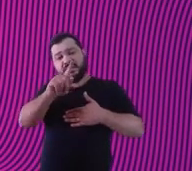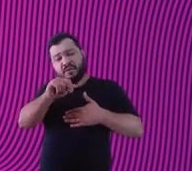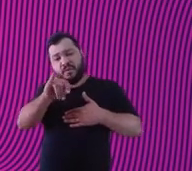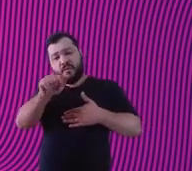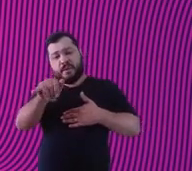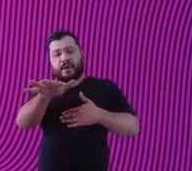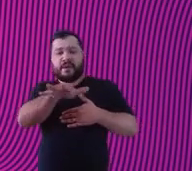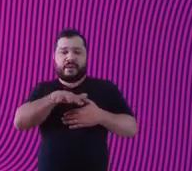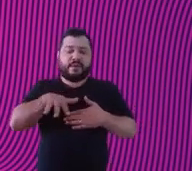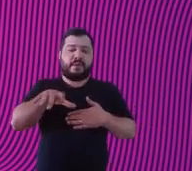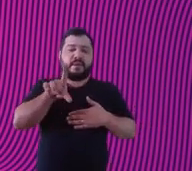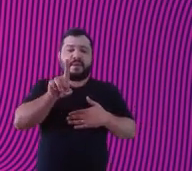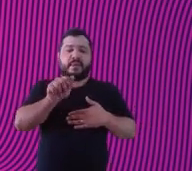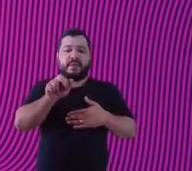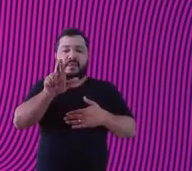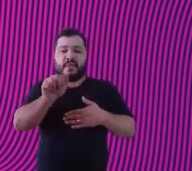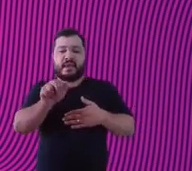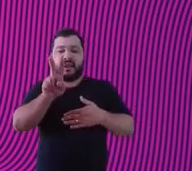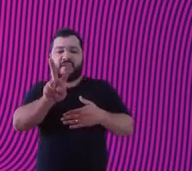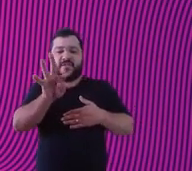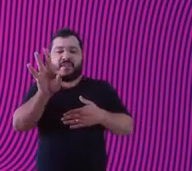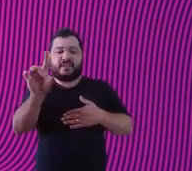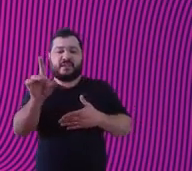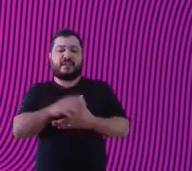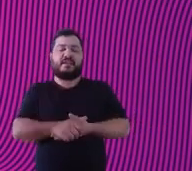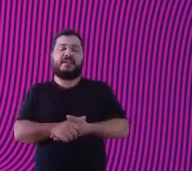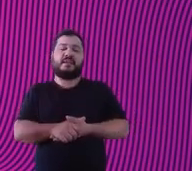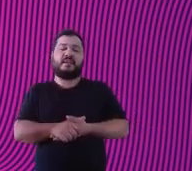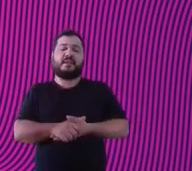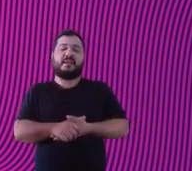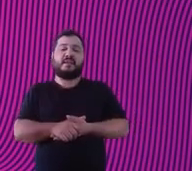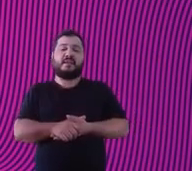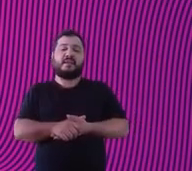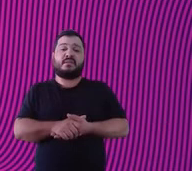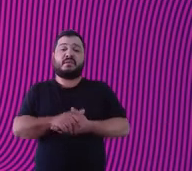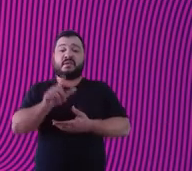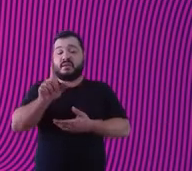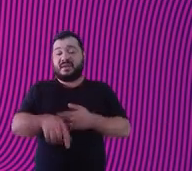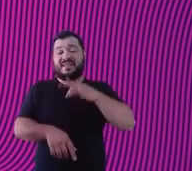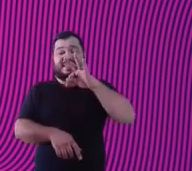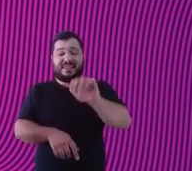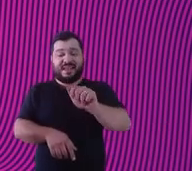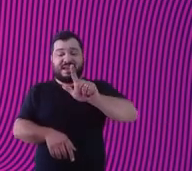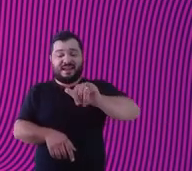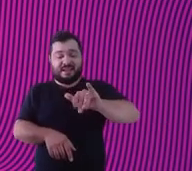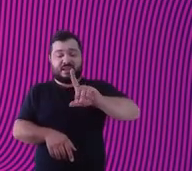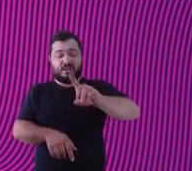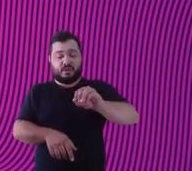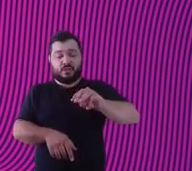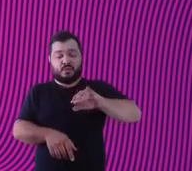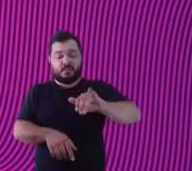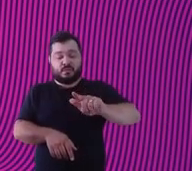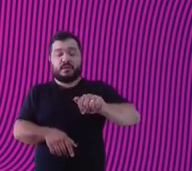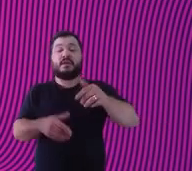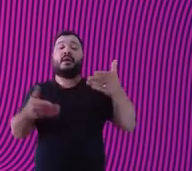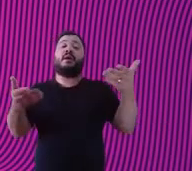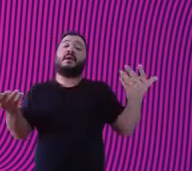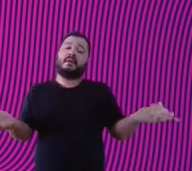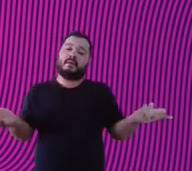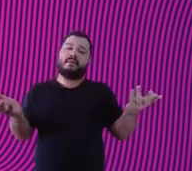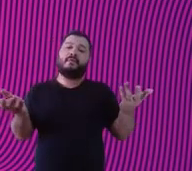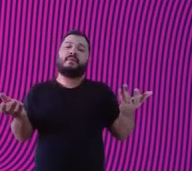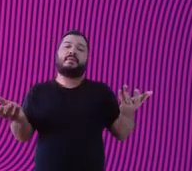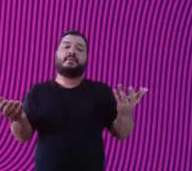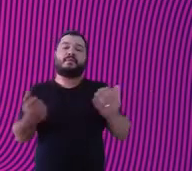pra perceber né eu seja a talidomida E aí eu vou passar um pouquinho agora